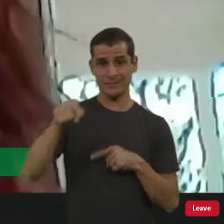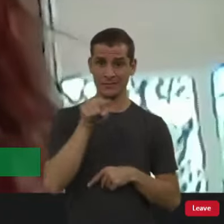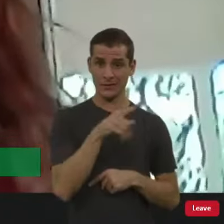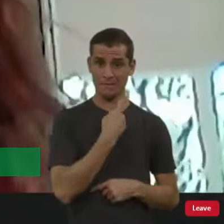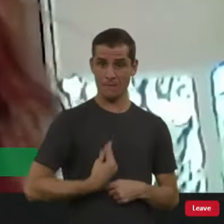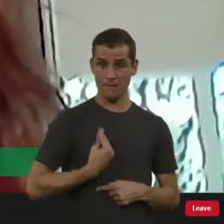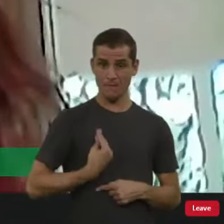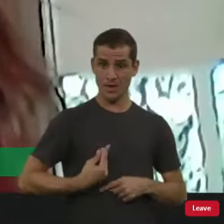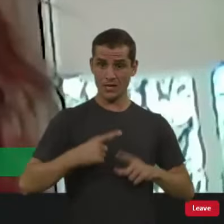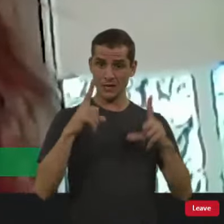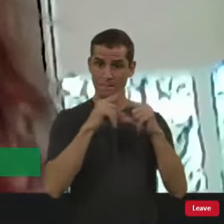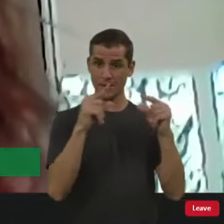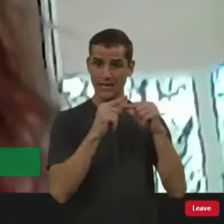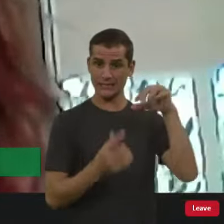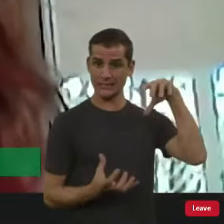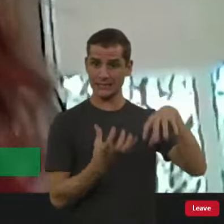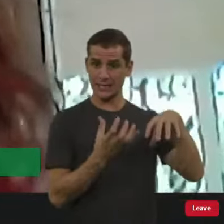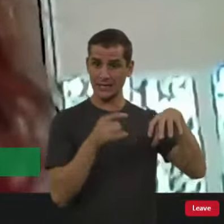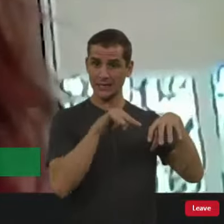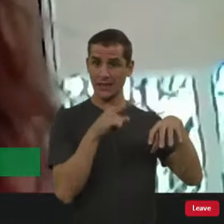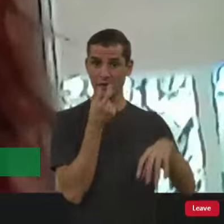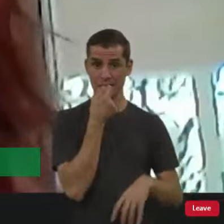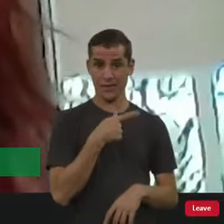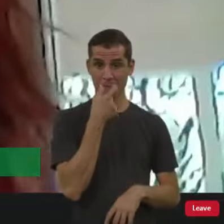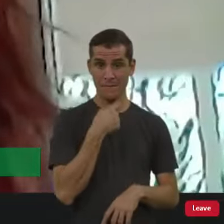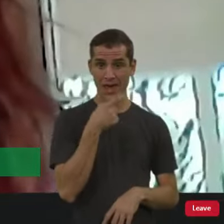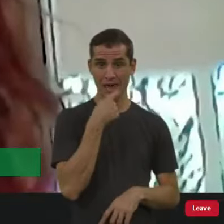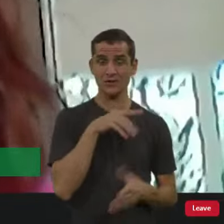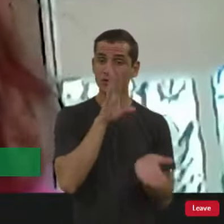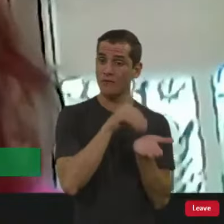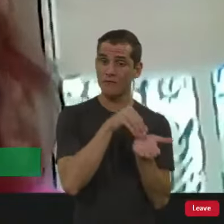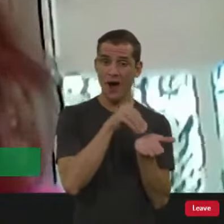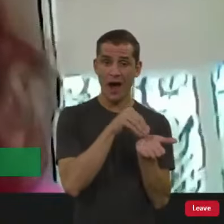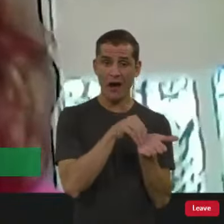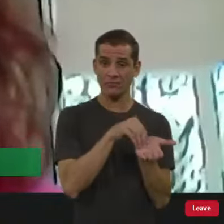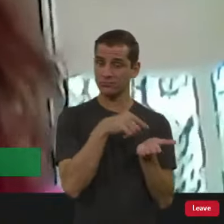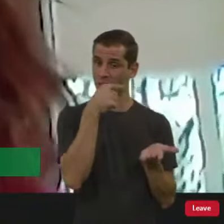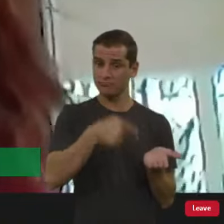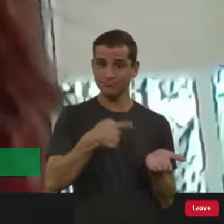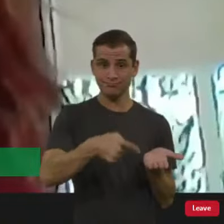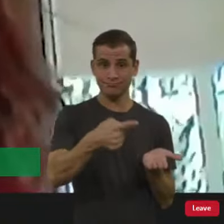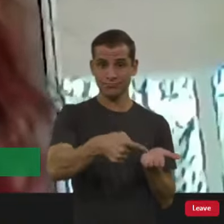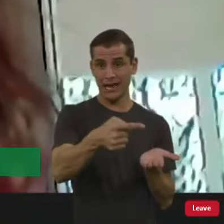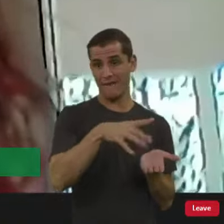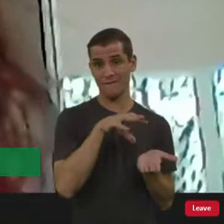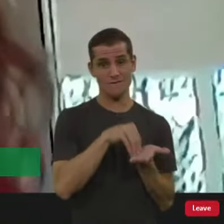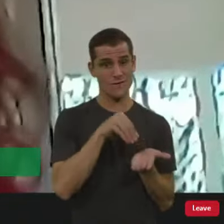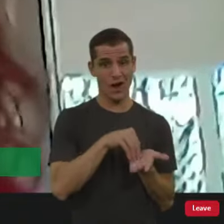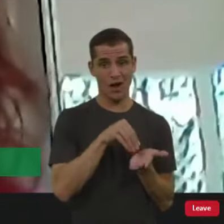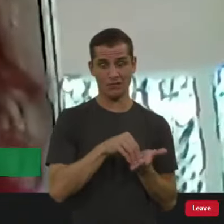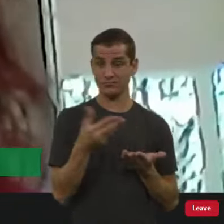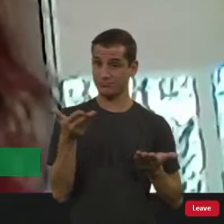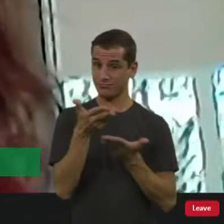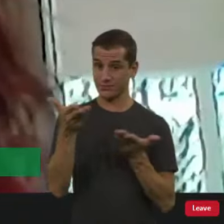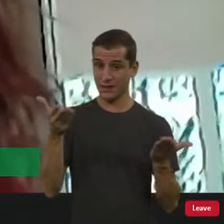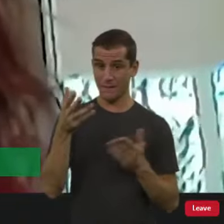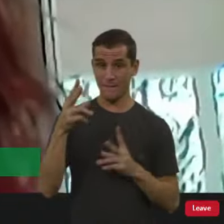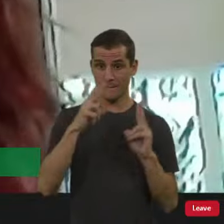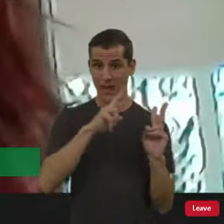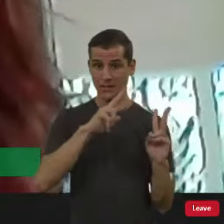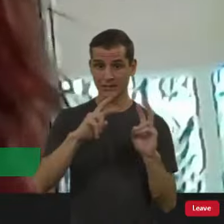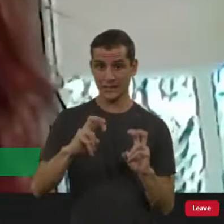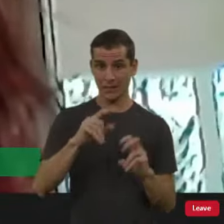capital do país, e aqui a falta de medicamentos é constante. Então, você que está nos ouvindo, né? Imagina a situação, você tem